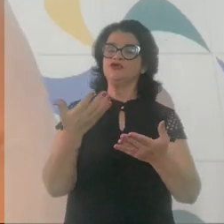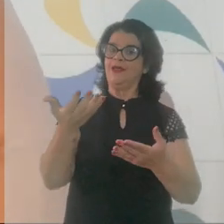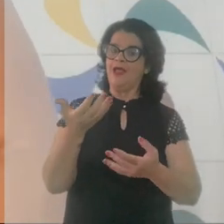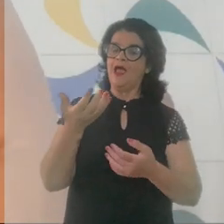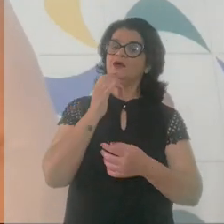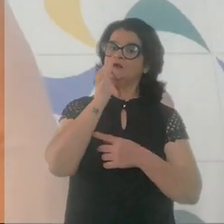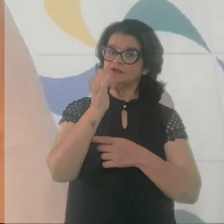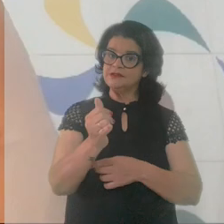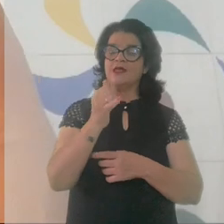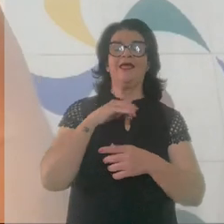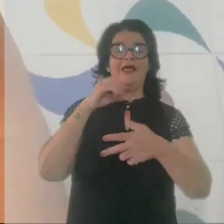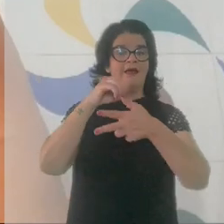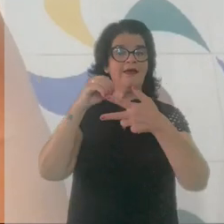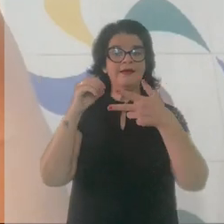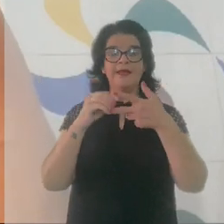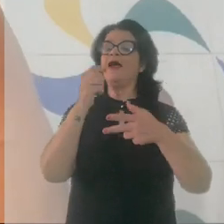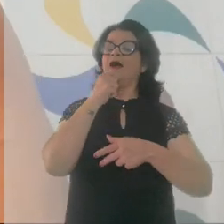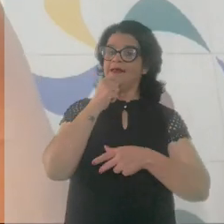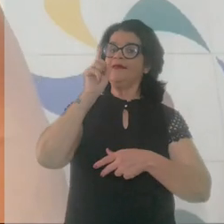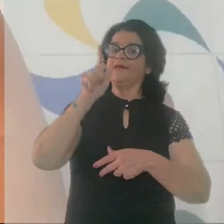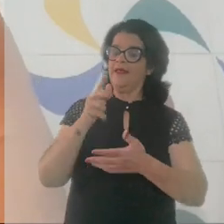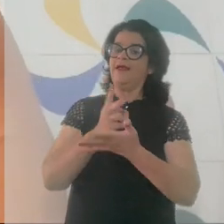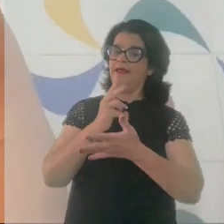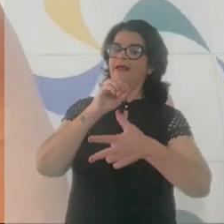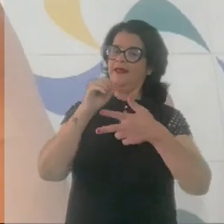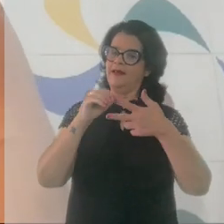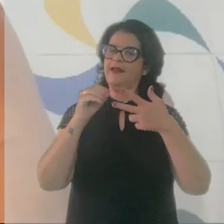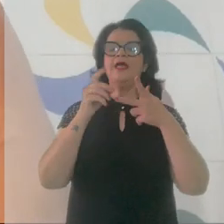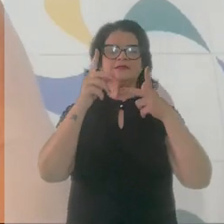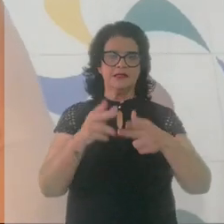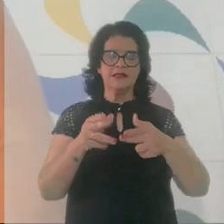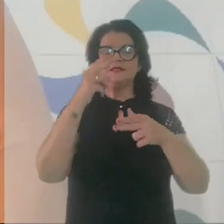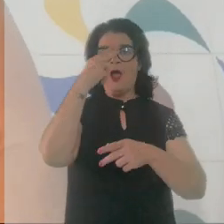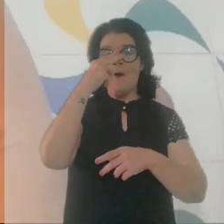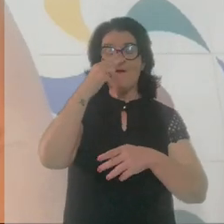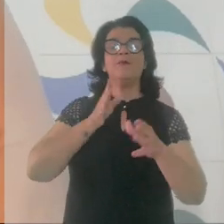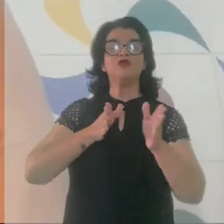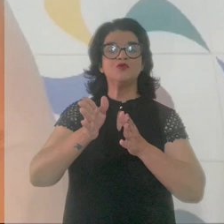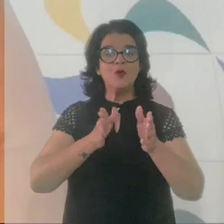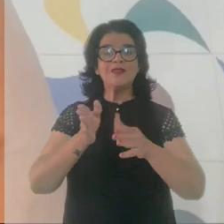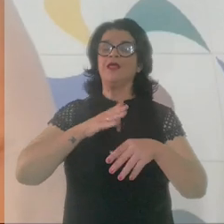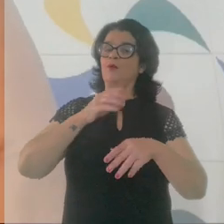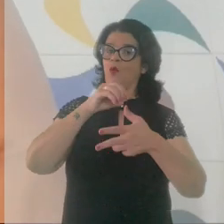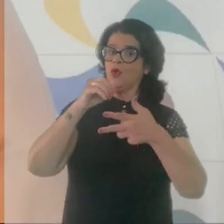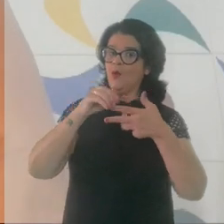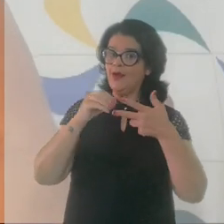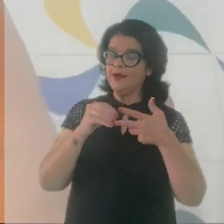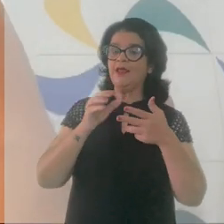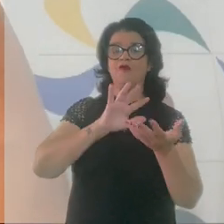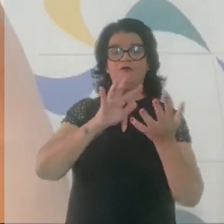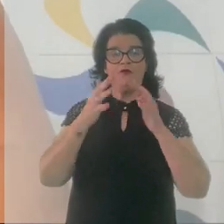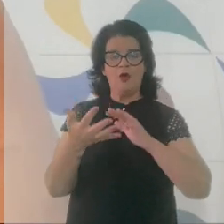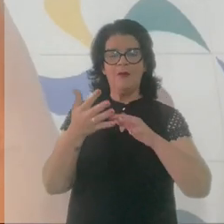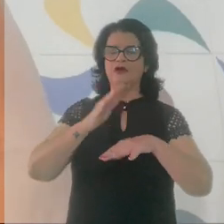lhes dizer que o Enem ainda é o Enem. Sendo assim, ao mesmo tempo em que o Enem deixa o formato